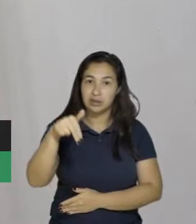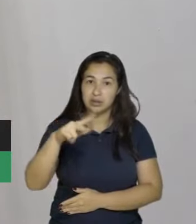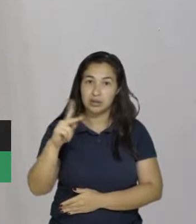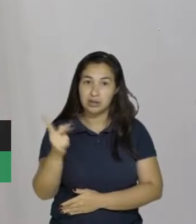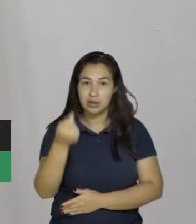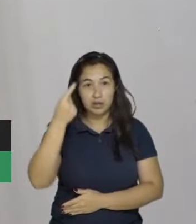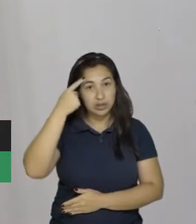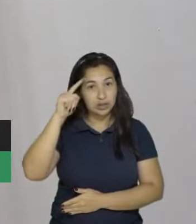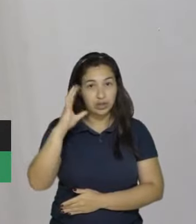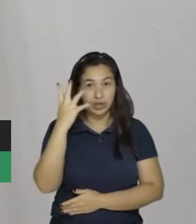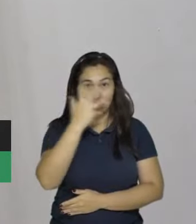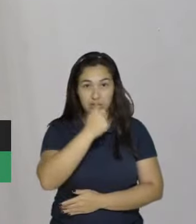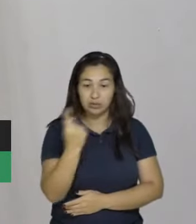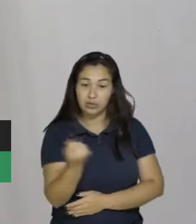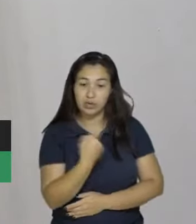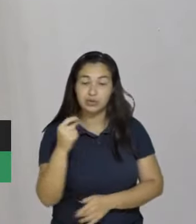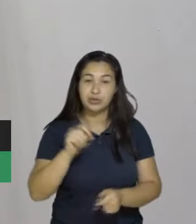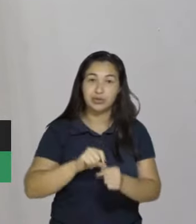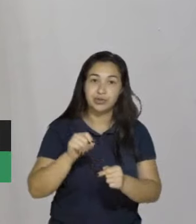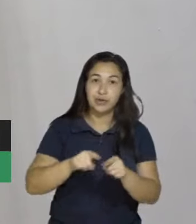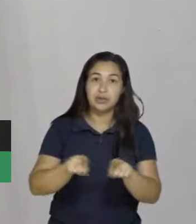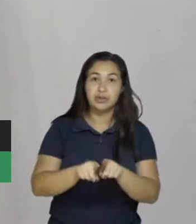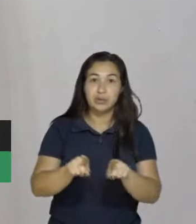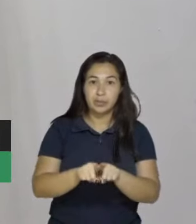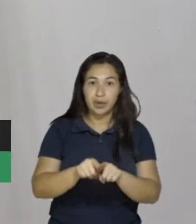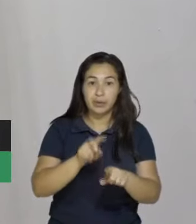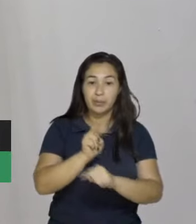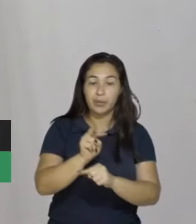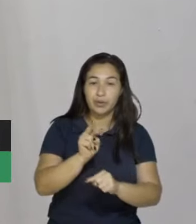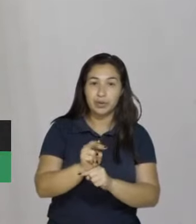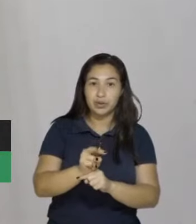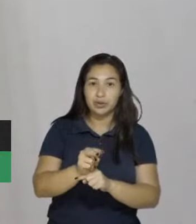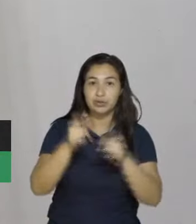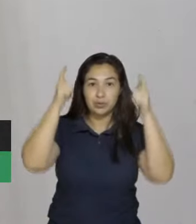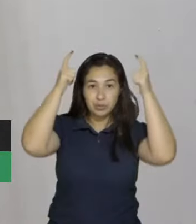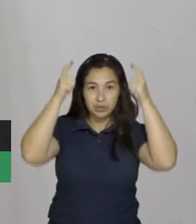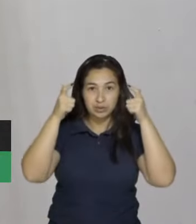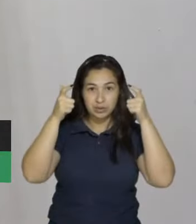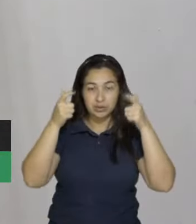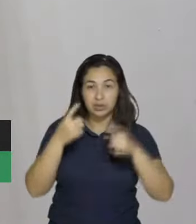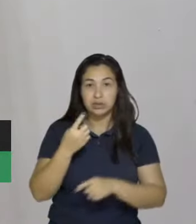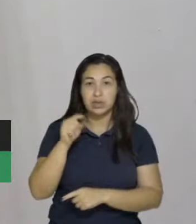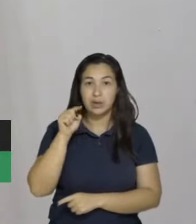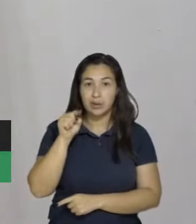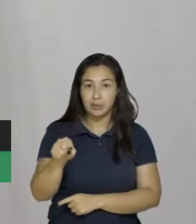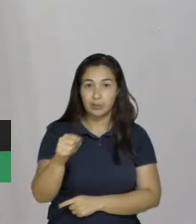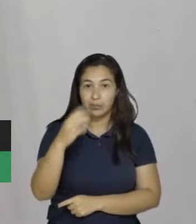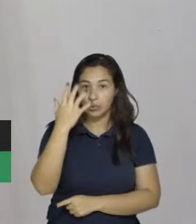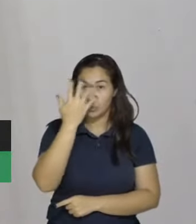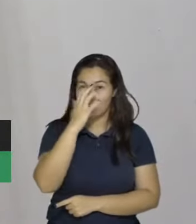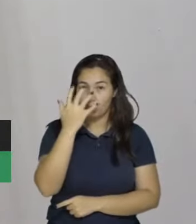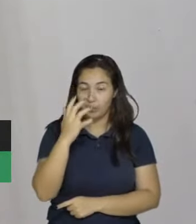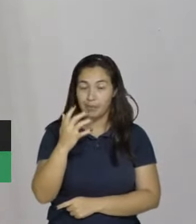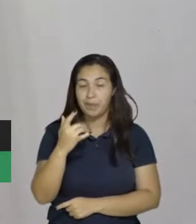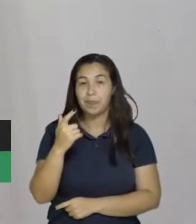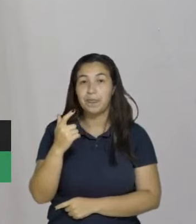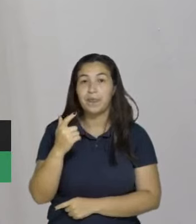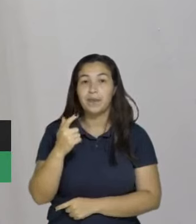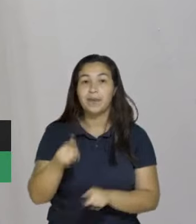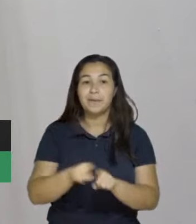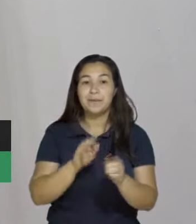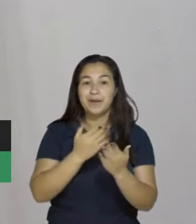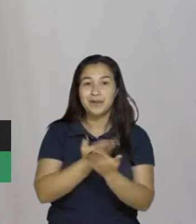escola de samba Os Protegidos da Princesa, com o enredo Mil Faces de um Homem Leal. Nós tivemos a escola de samba Das Cuia,